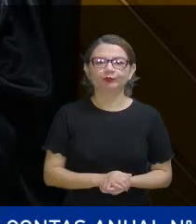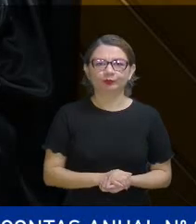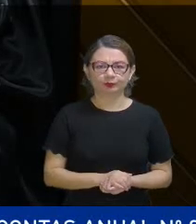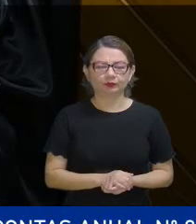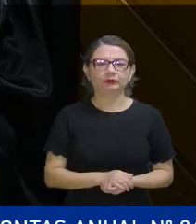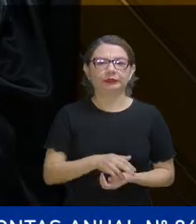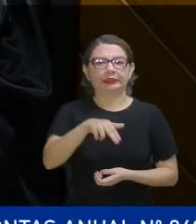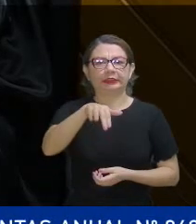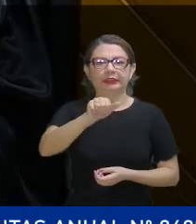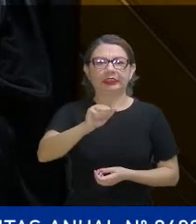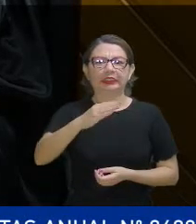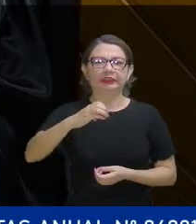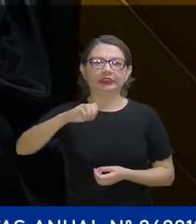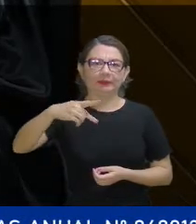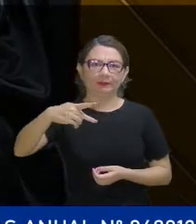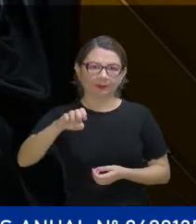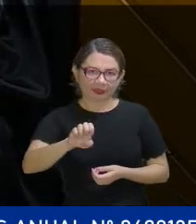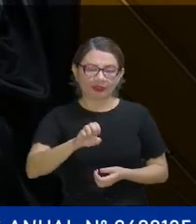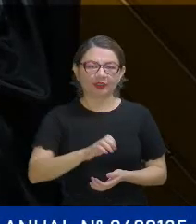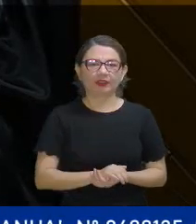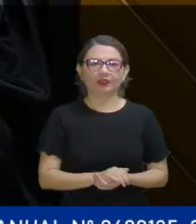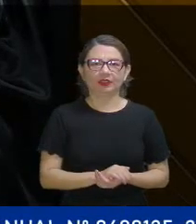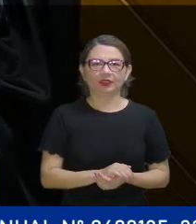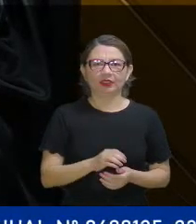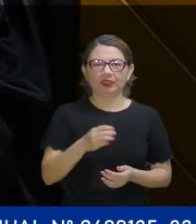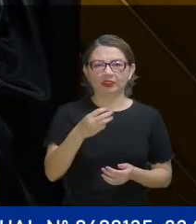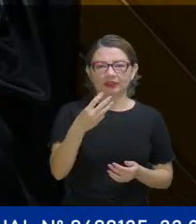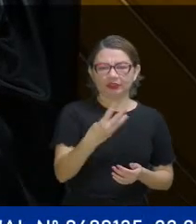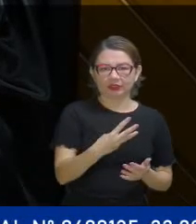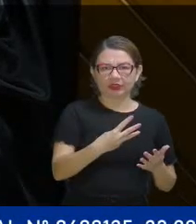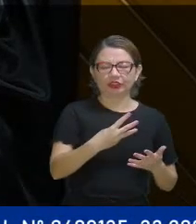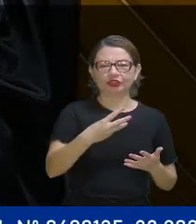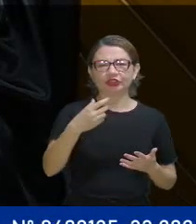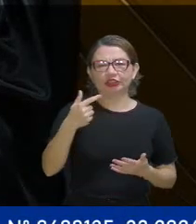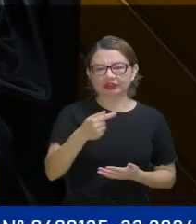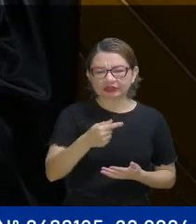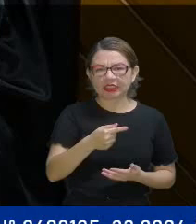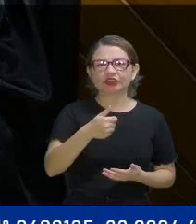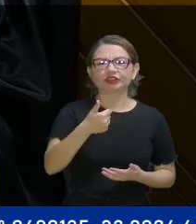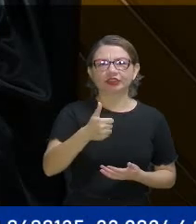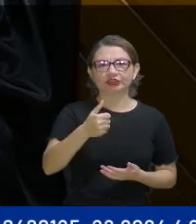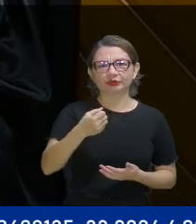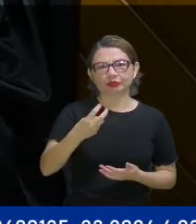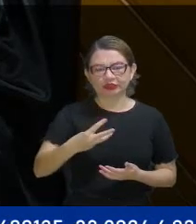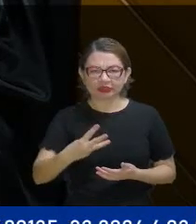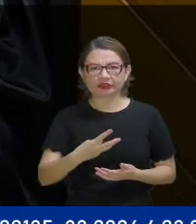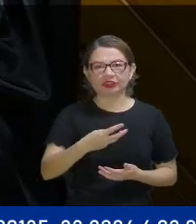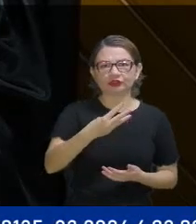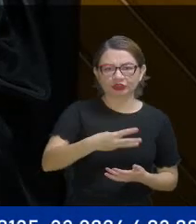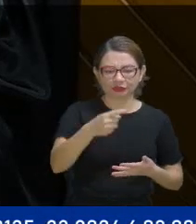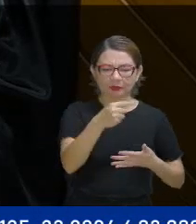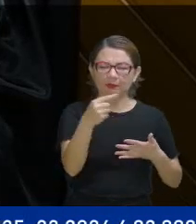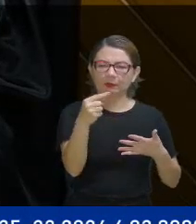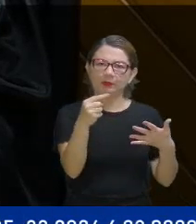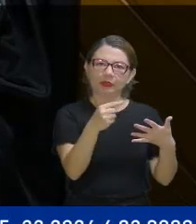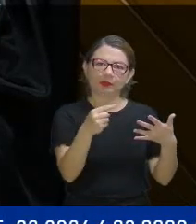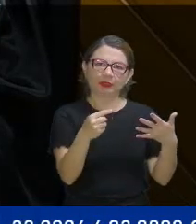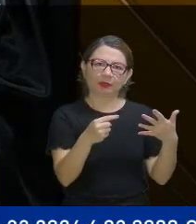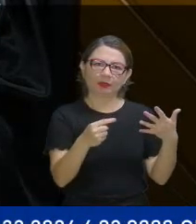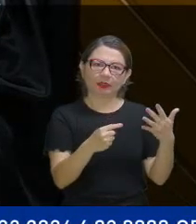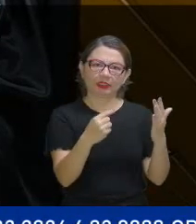aponta a unidade técnica nos itens 3, 7º e 13º, 3 e